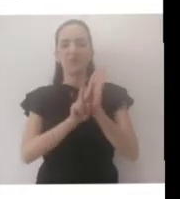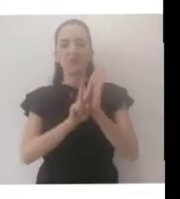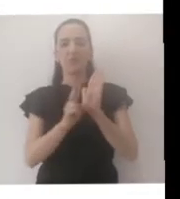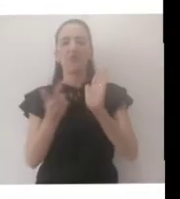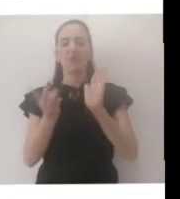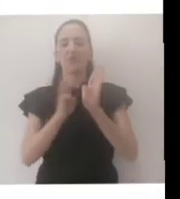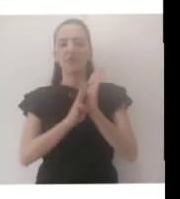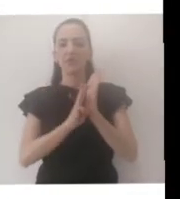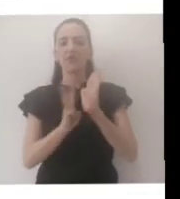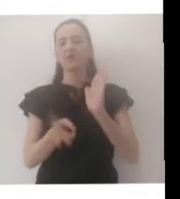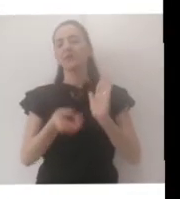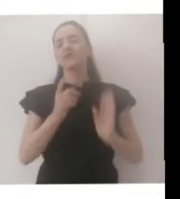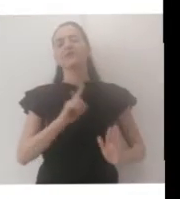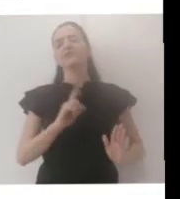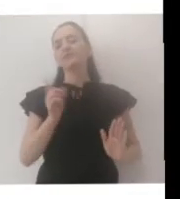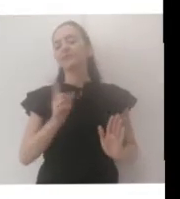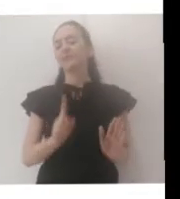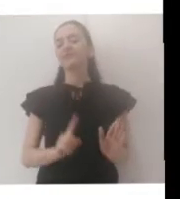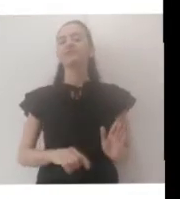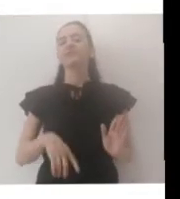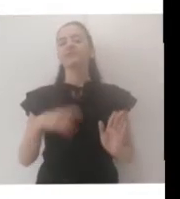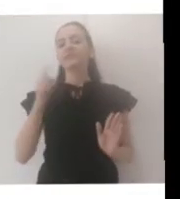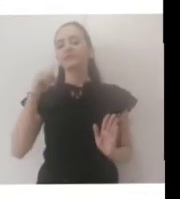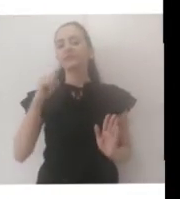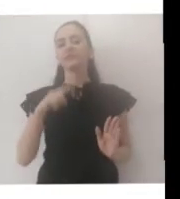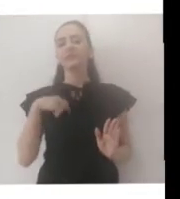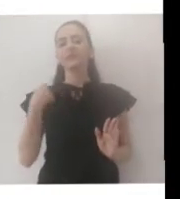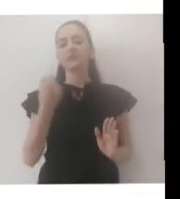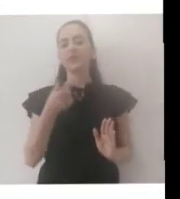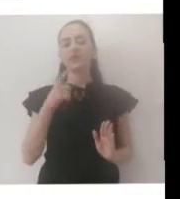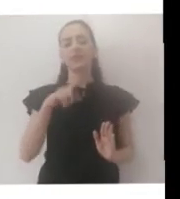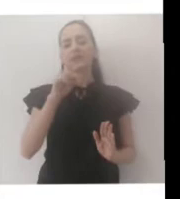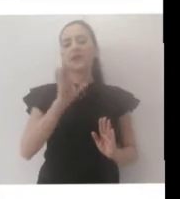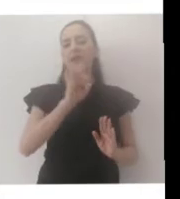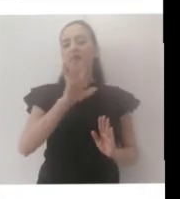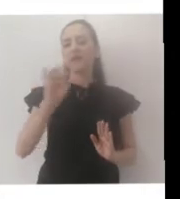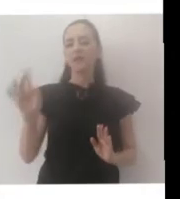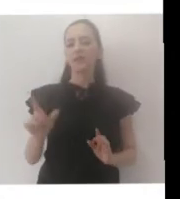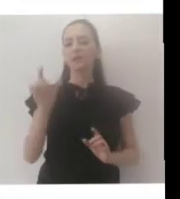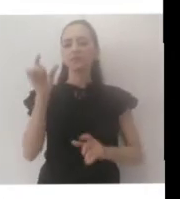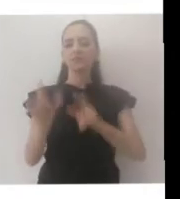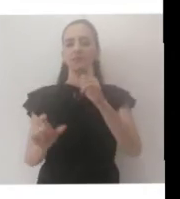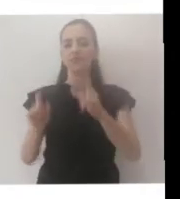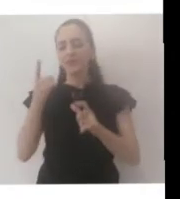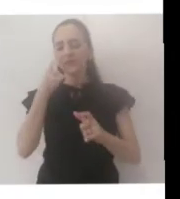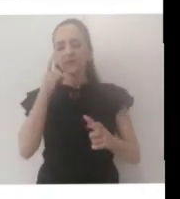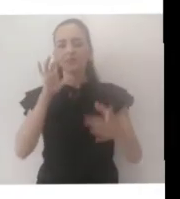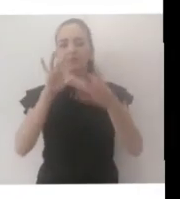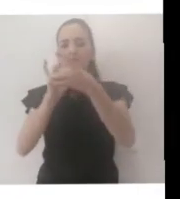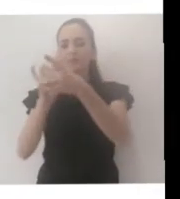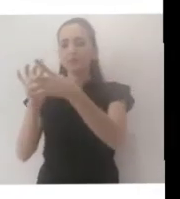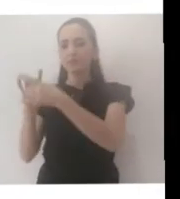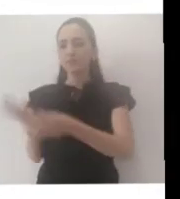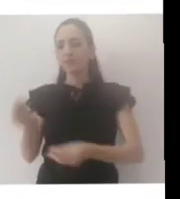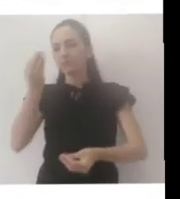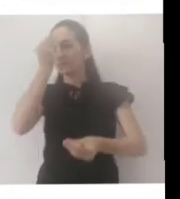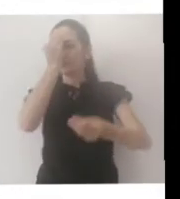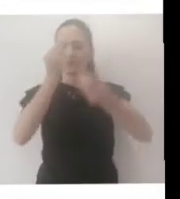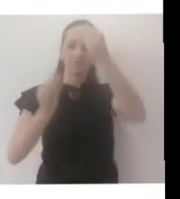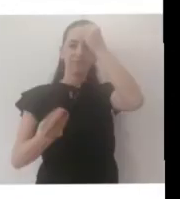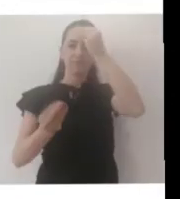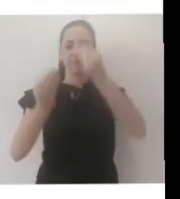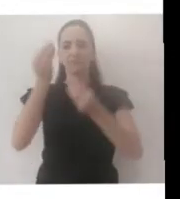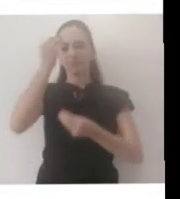5, aquele símbolo escrito. O número é uma relação criada mentalmente por cada indivíduo. Então, isso está na